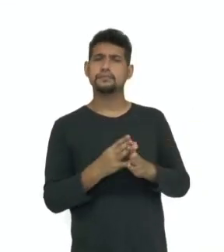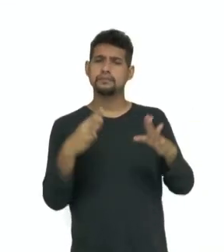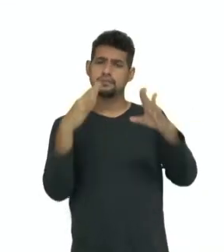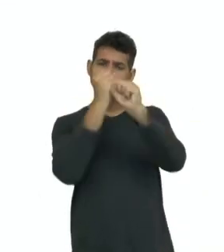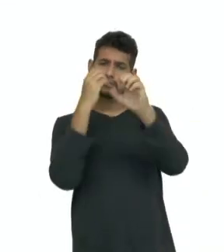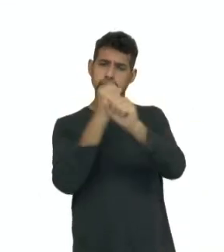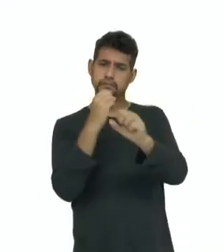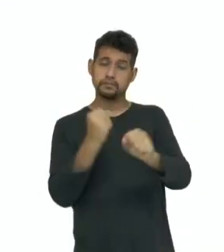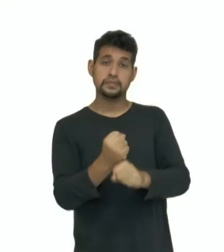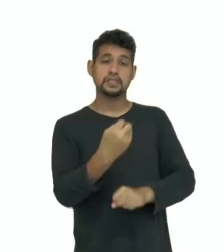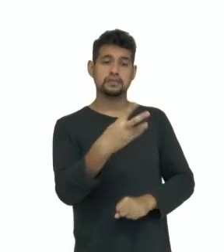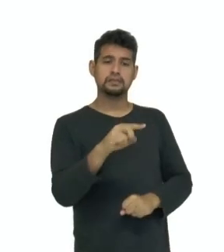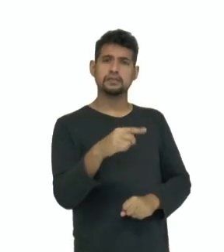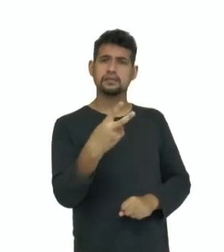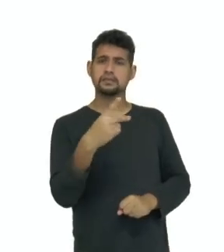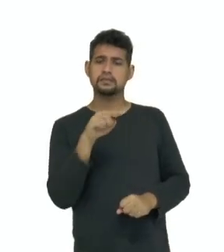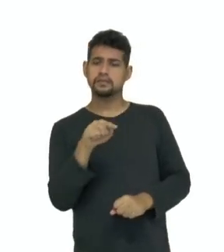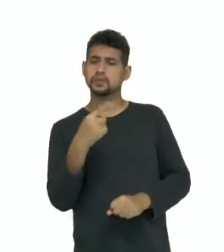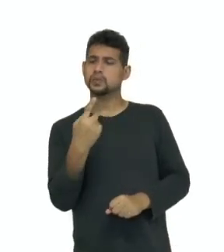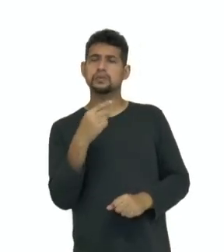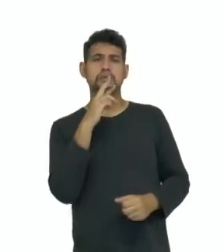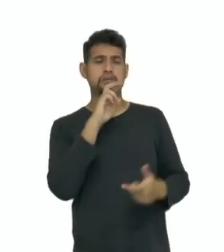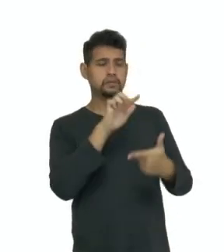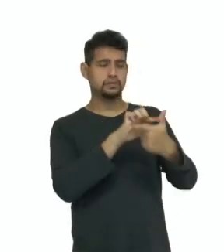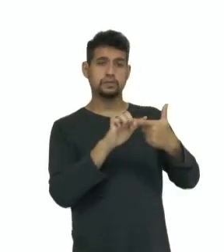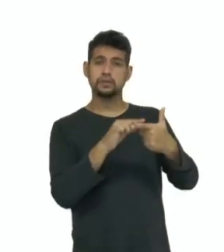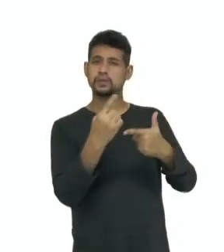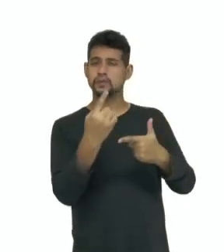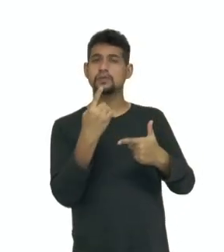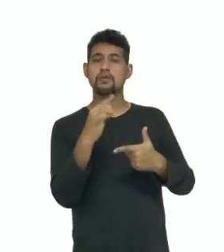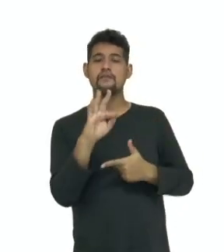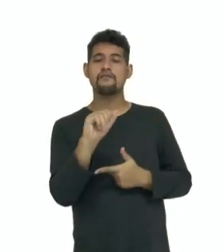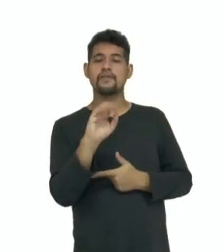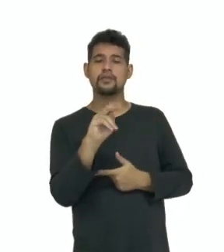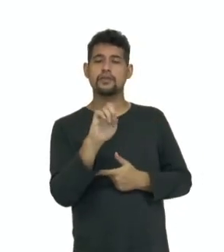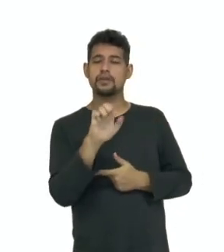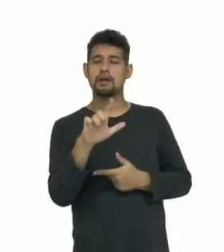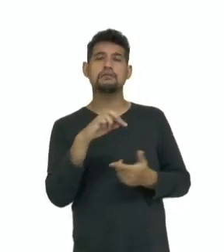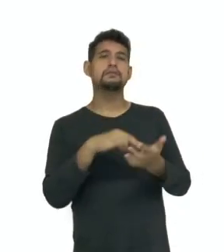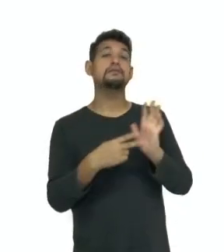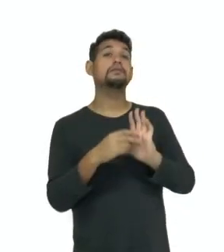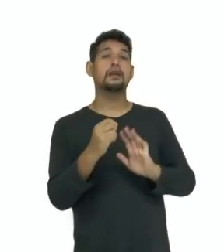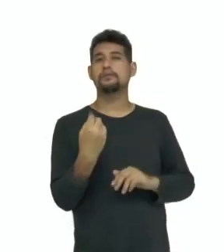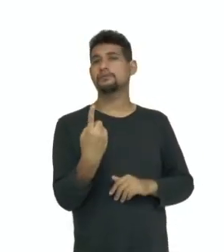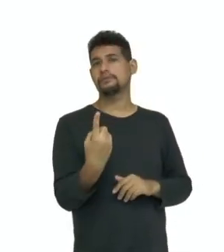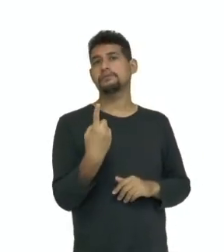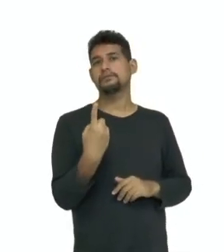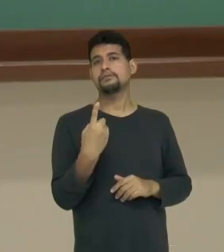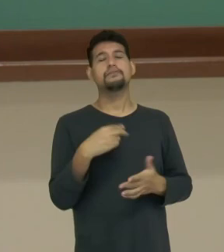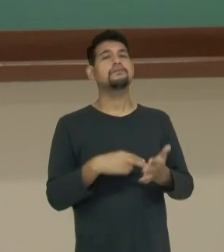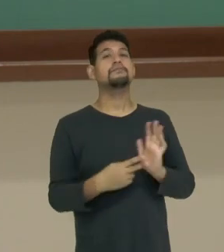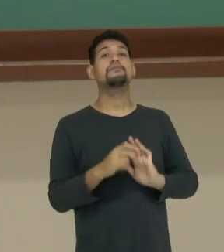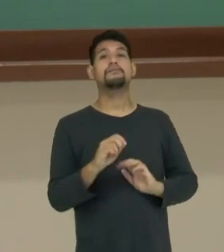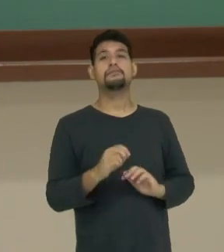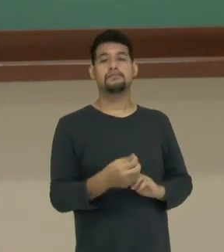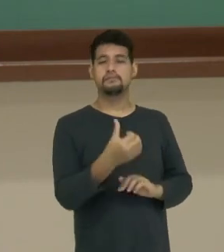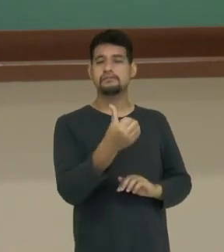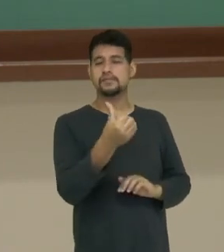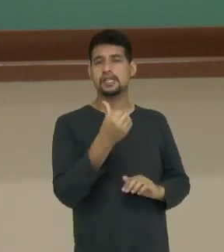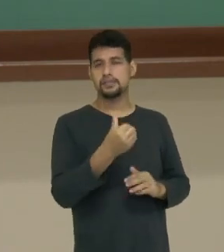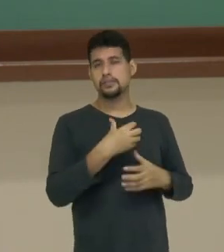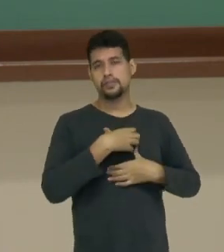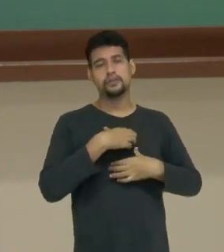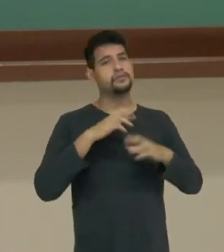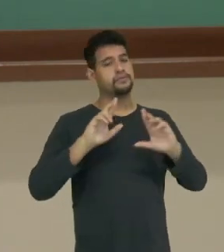multiplicação, 3 vezes 2 vezes 1, dividido por 1 fatorial, é o próprio 1, que me dá 6